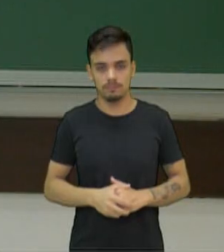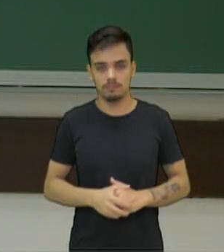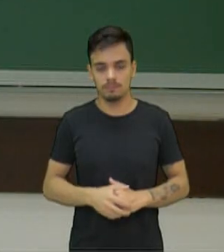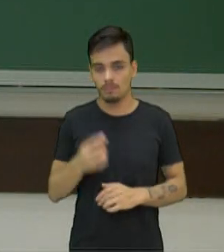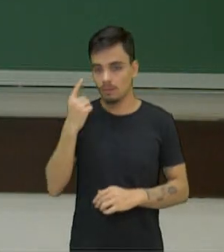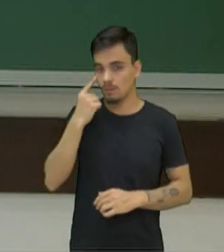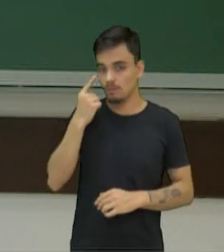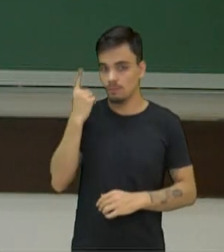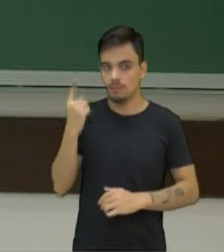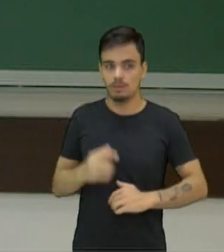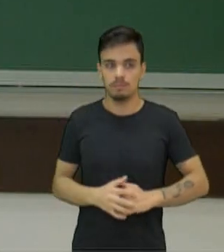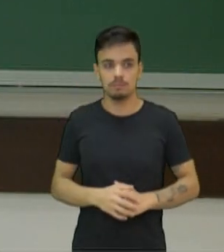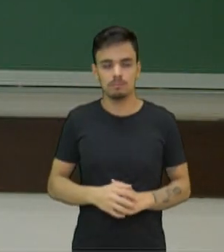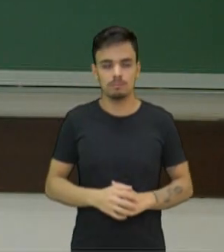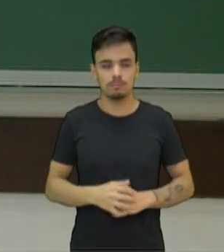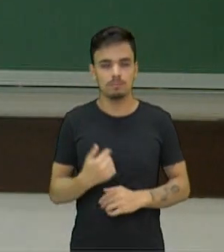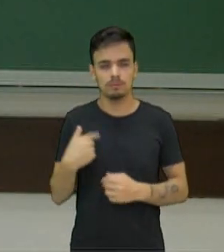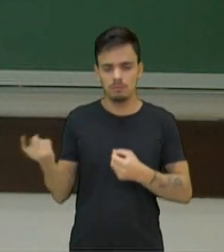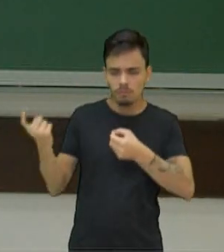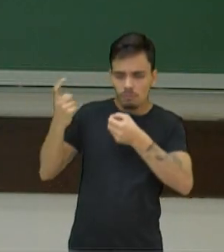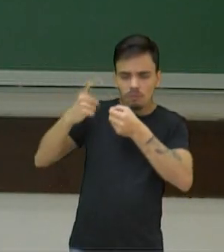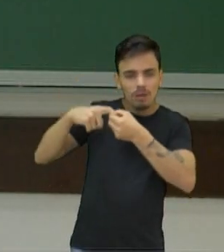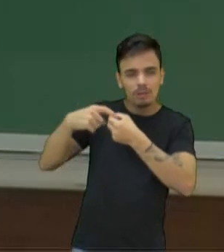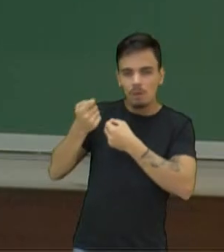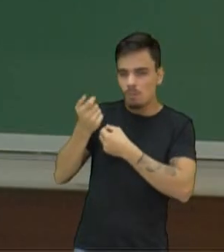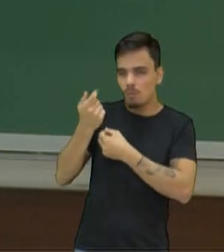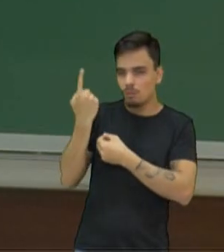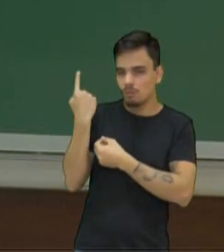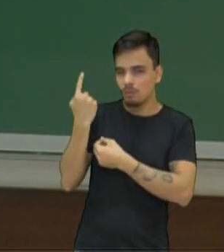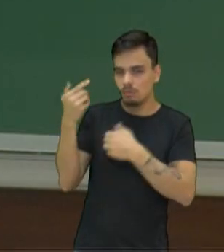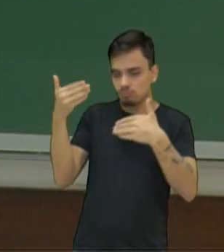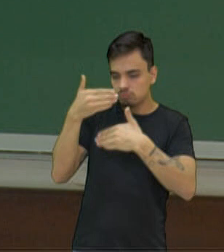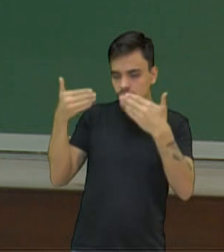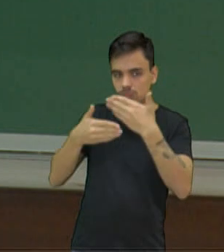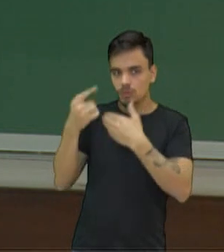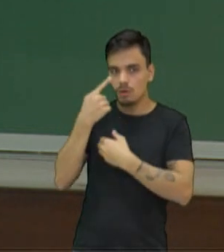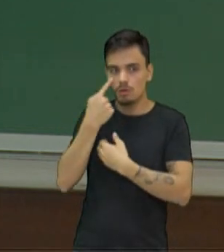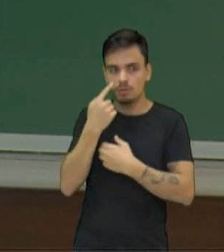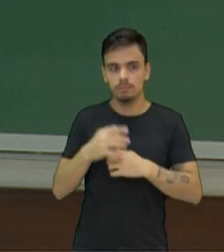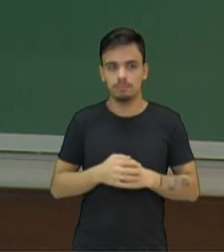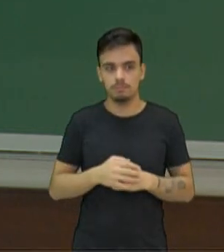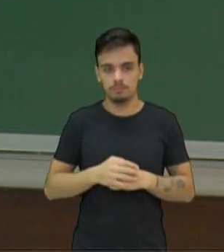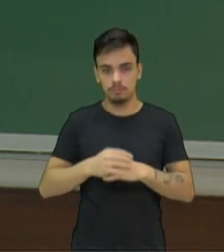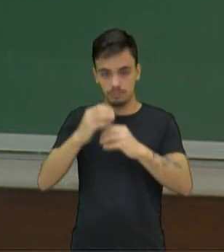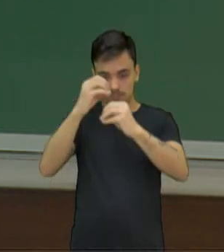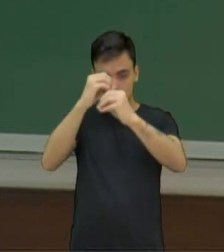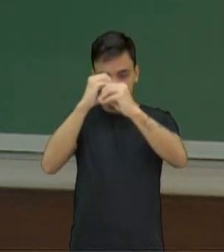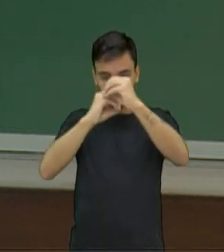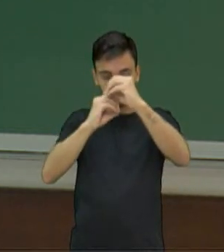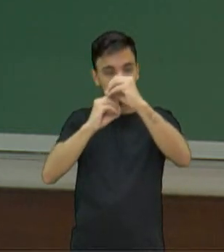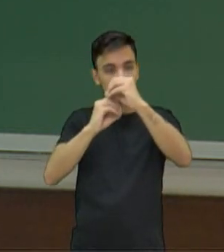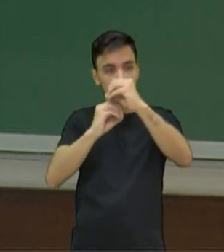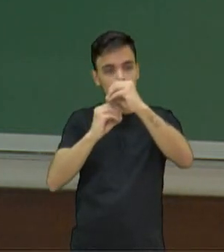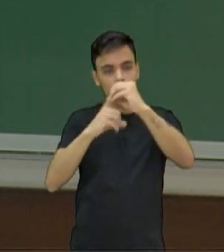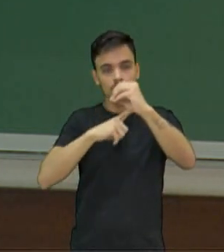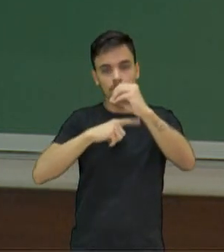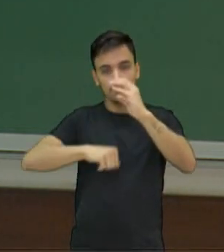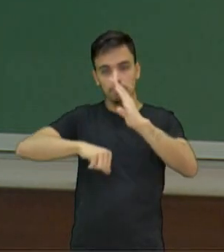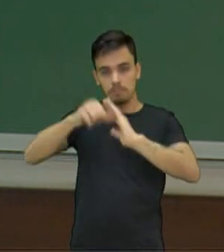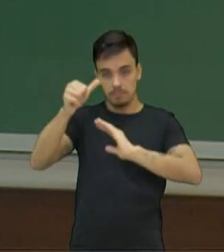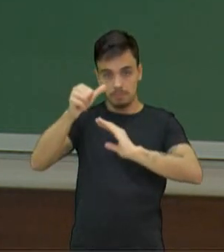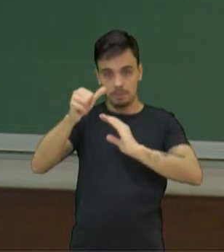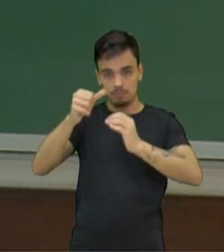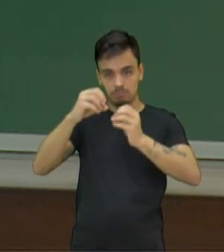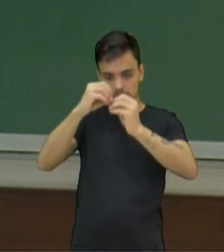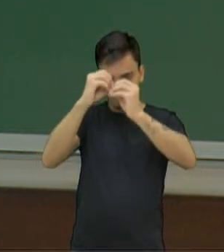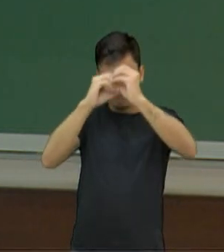Vamos ver então, gente. Preciso retornar um pouquinho aqui para vocês no esquema. Veja que ocorre a primeira divisão, esses blastômeros